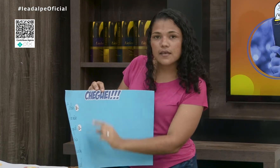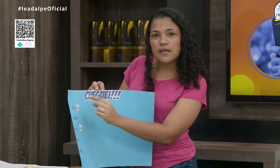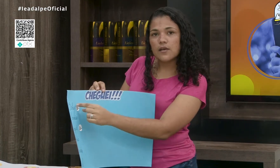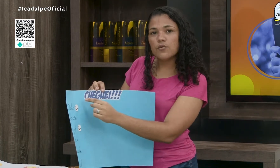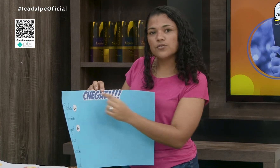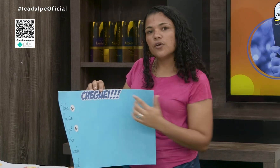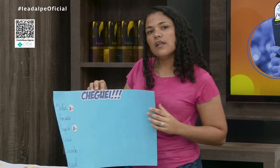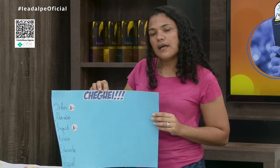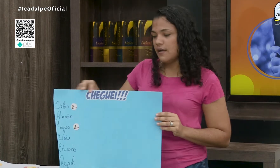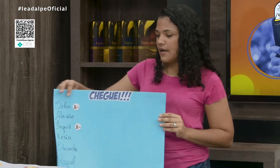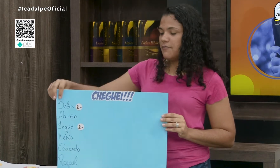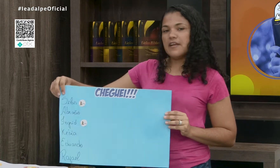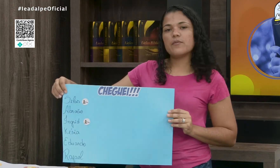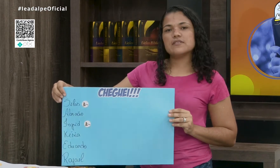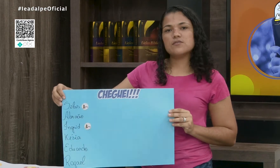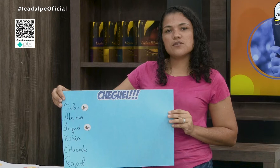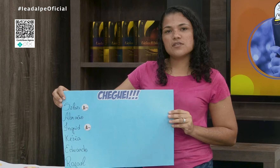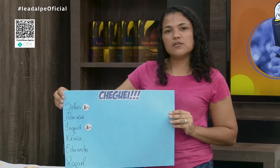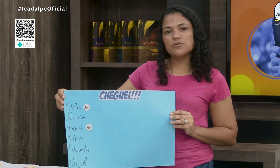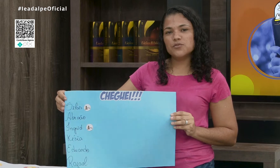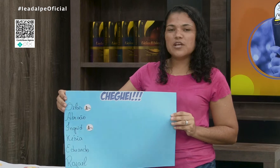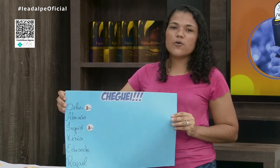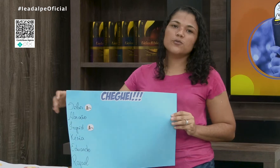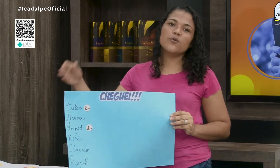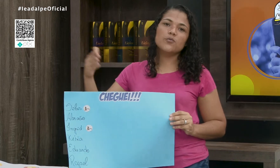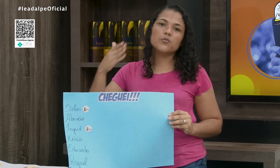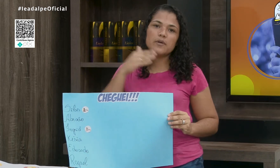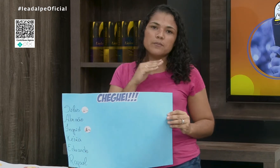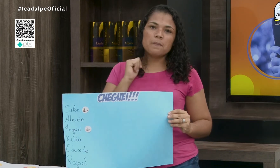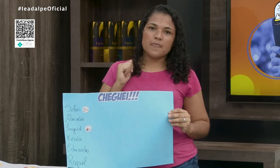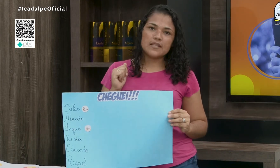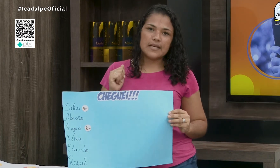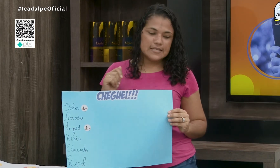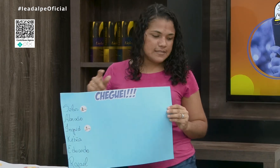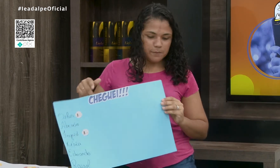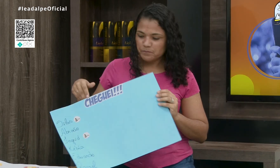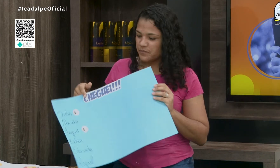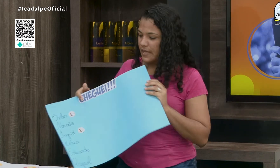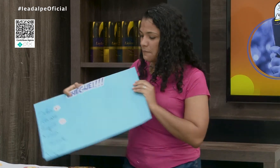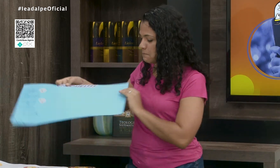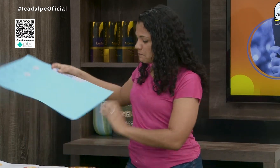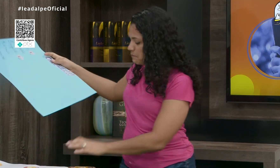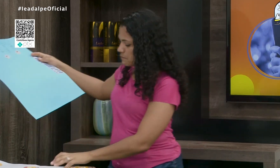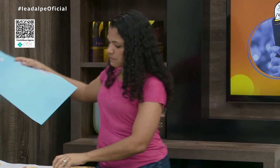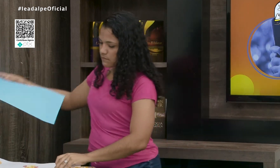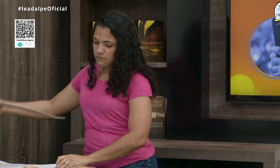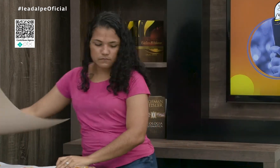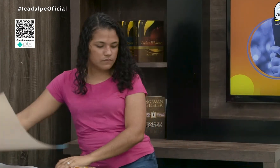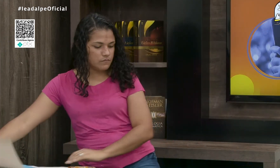gradear aqui e controlar a frequência dos seus alunos de acordo com o número da lição, tá?